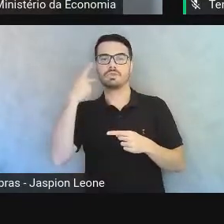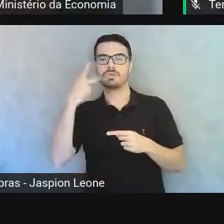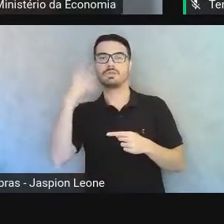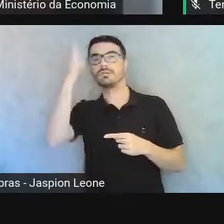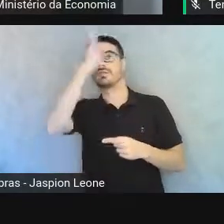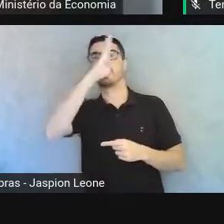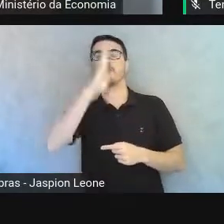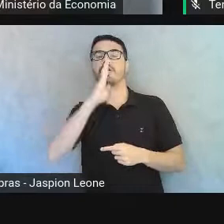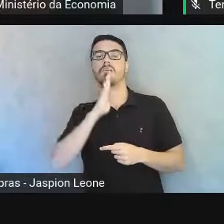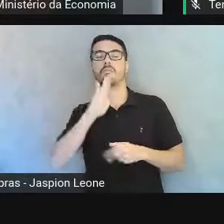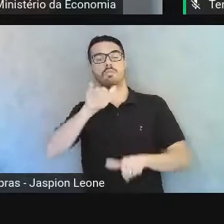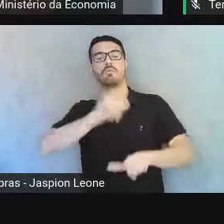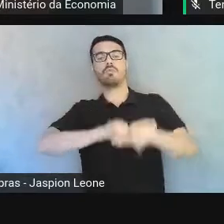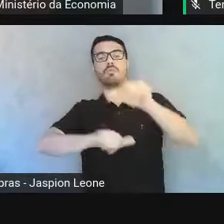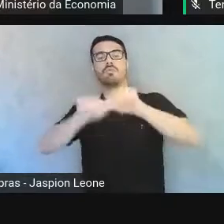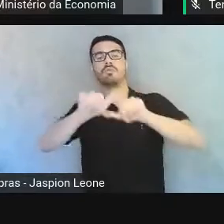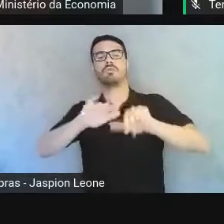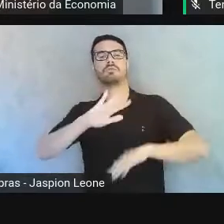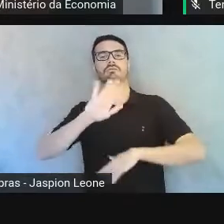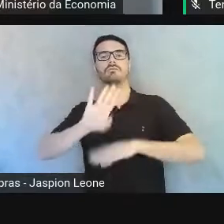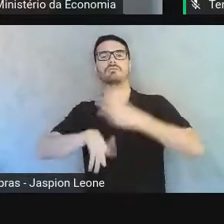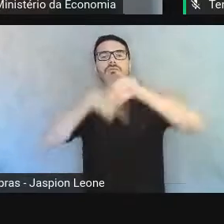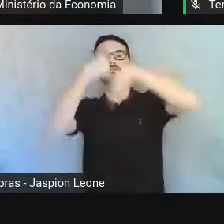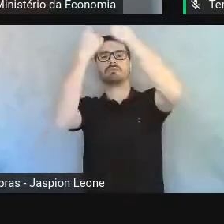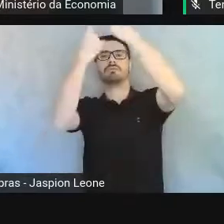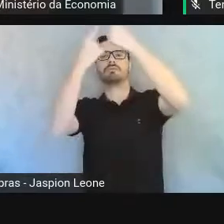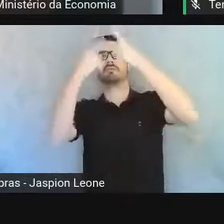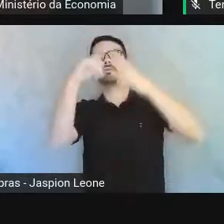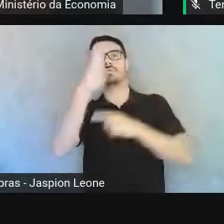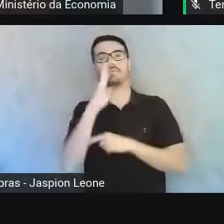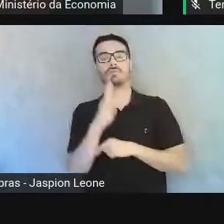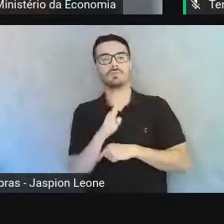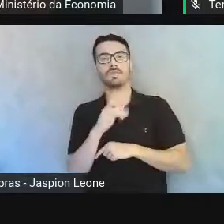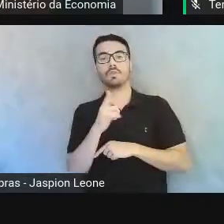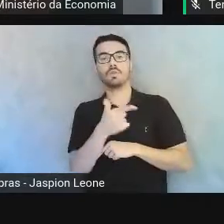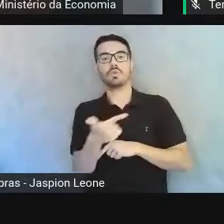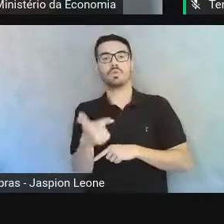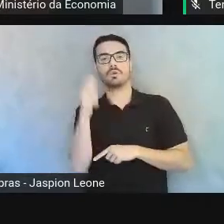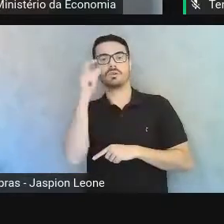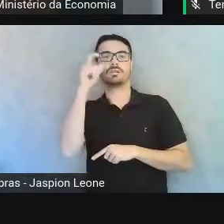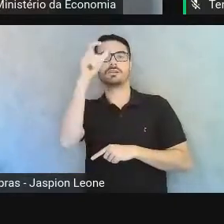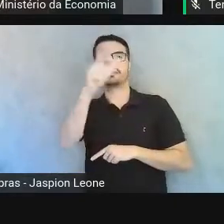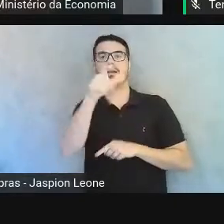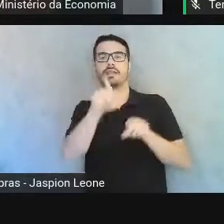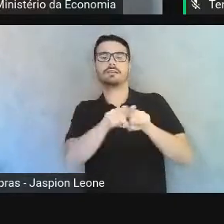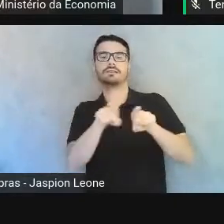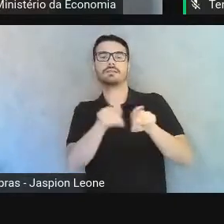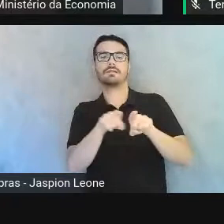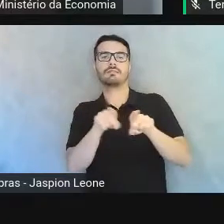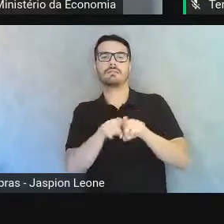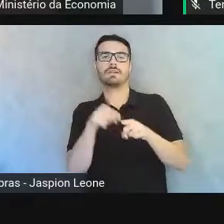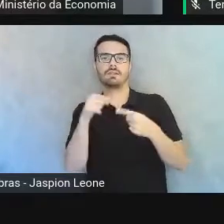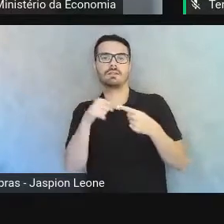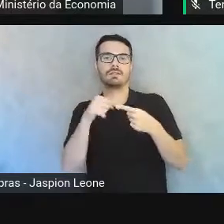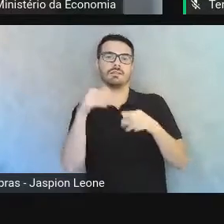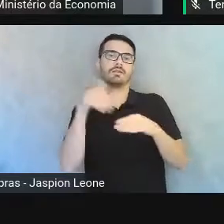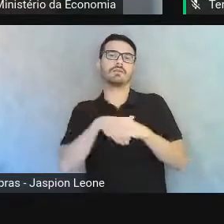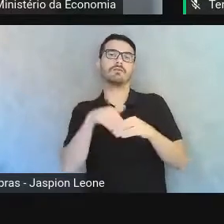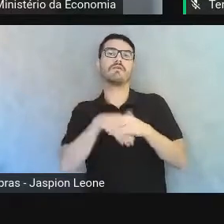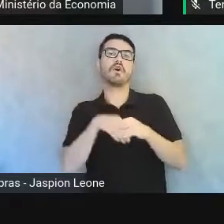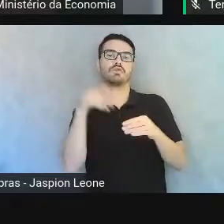que promovam, assim, o desenvolvimento nacional, e isso não deixa de ser o interesse eleitoral, de haver um interesse eleitoral nisso